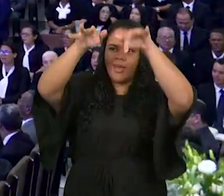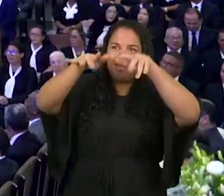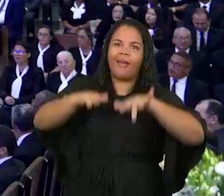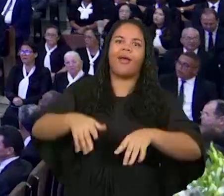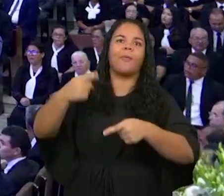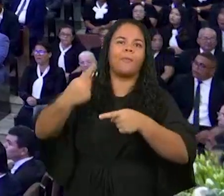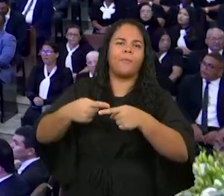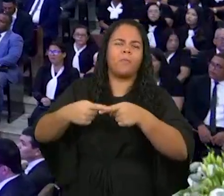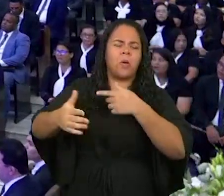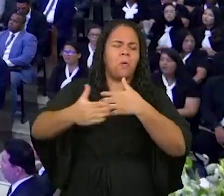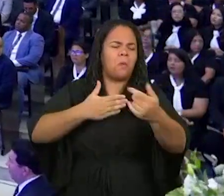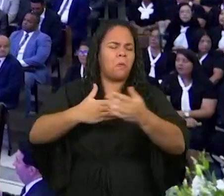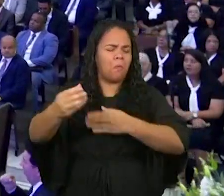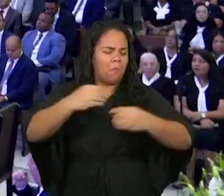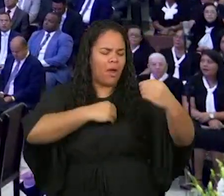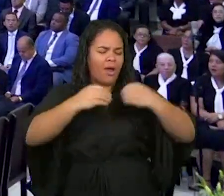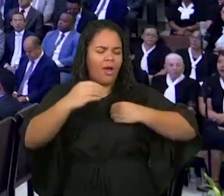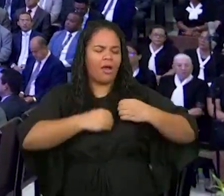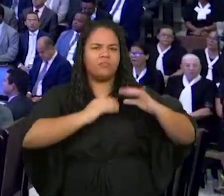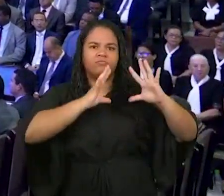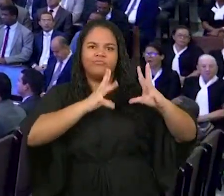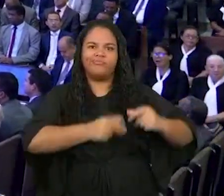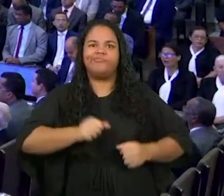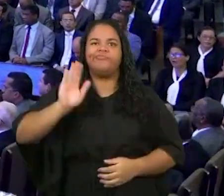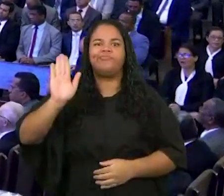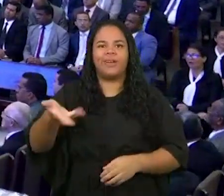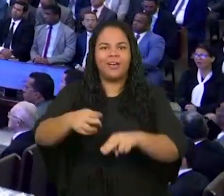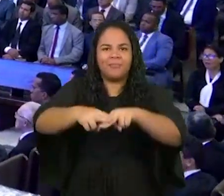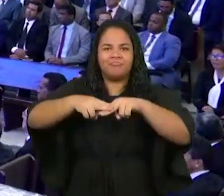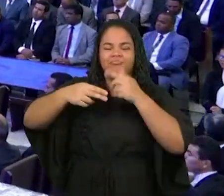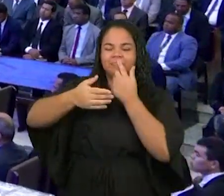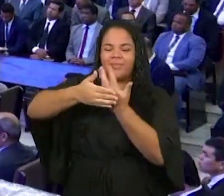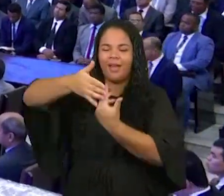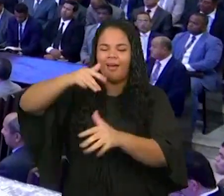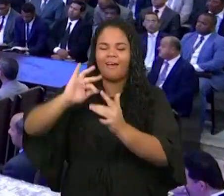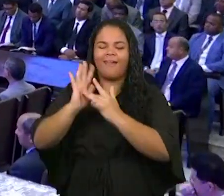pecado foi-nos limpo pelo sangue do Cordeiro.